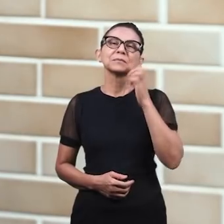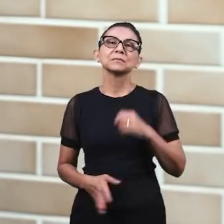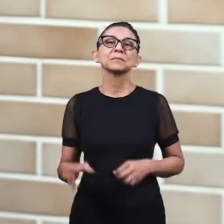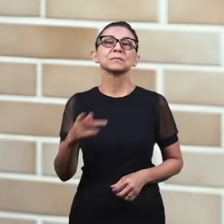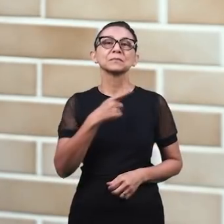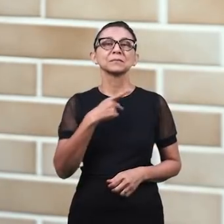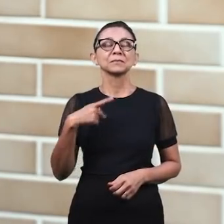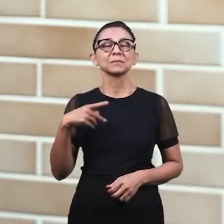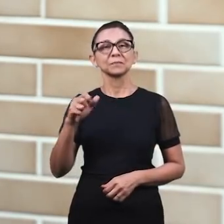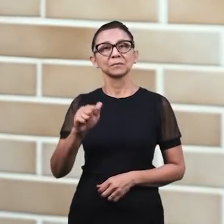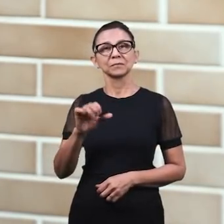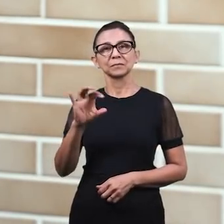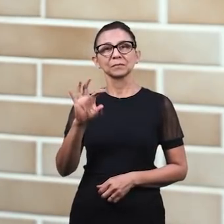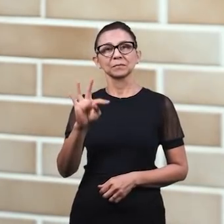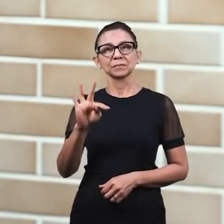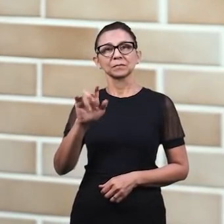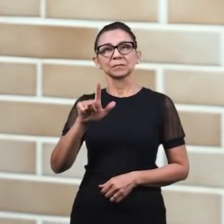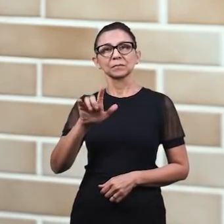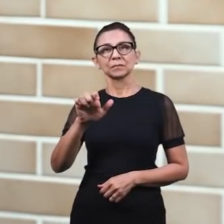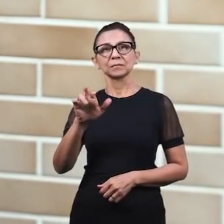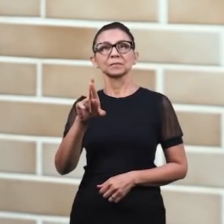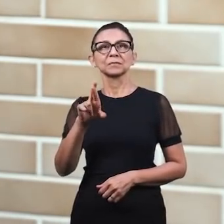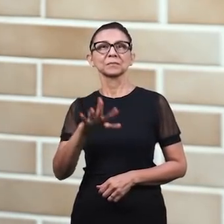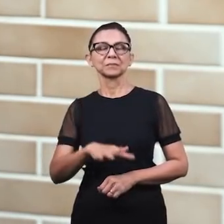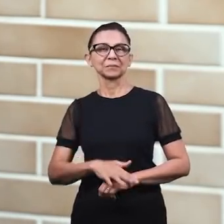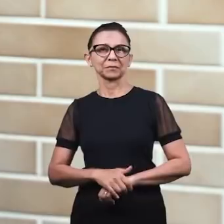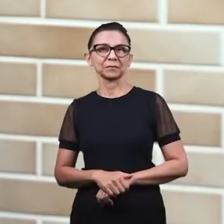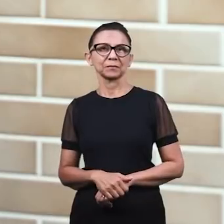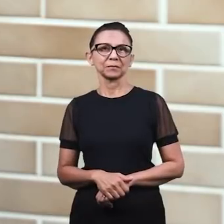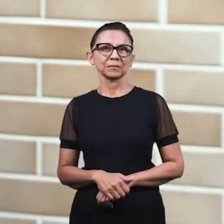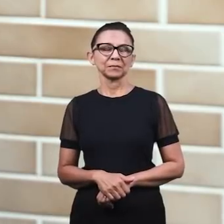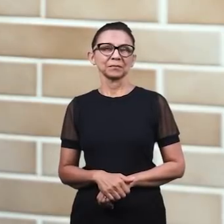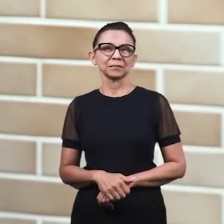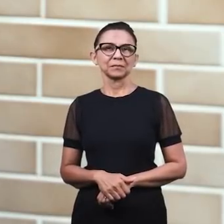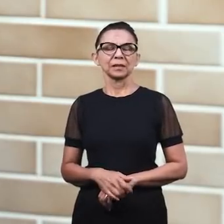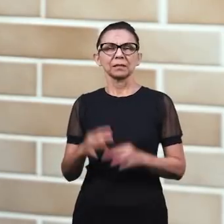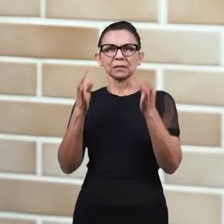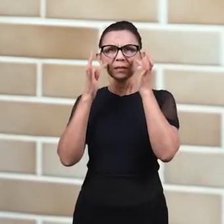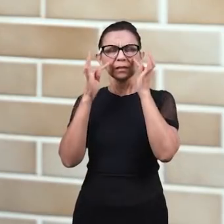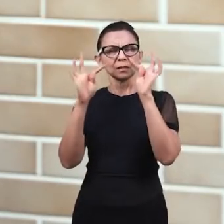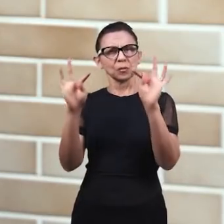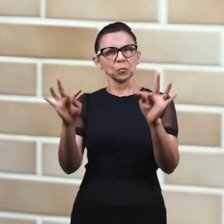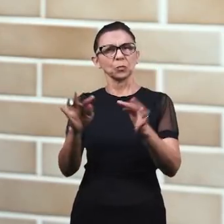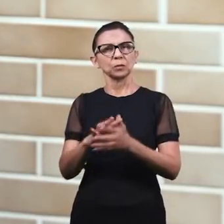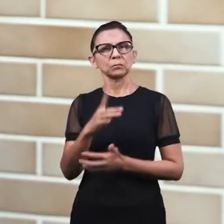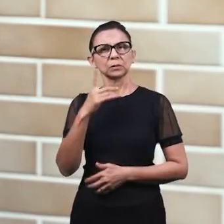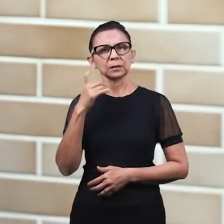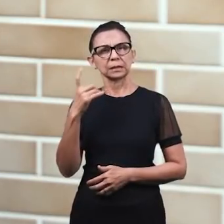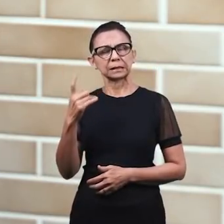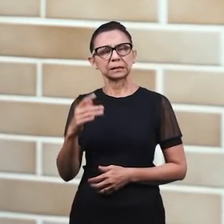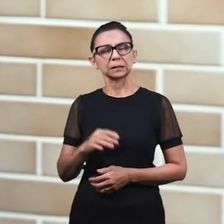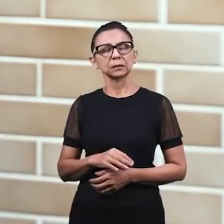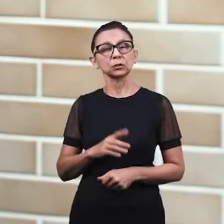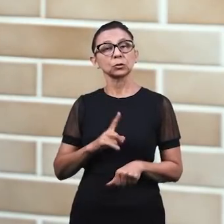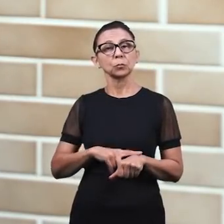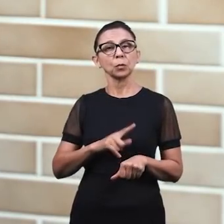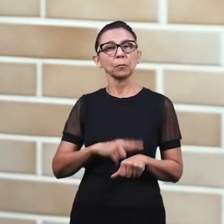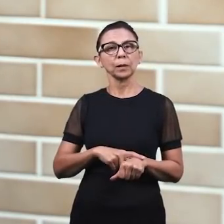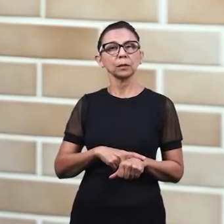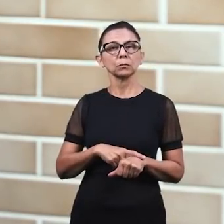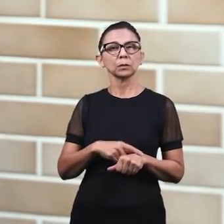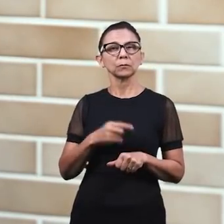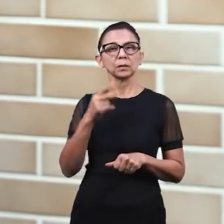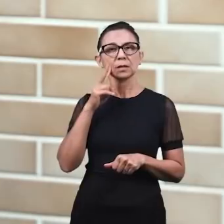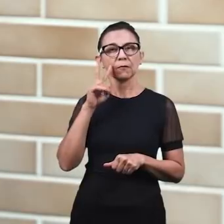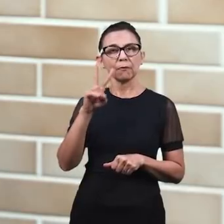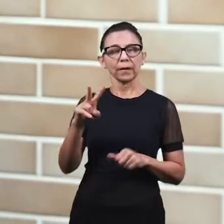Pastor Atle, eu fiquei maravilhado com o seu testemunho relacionado ao fato de que, ao receber os assuntos para